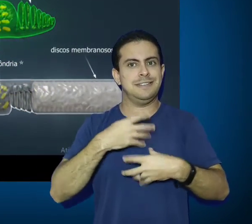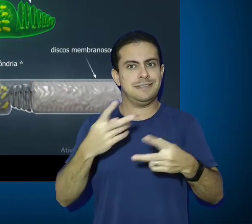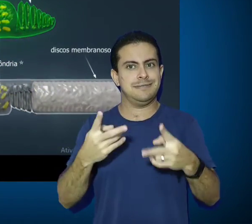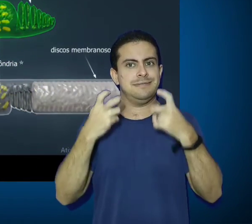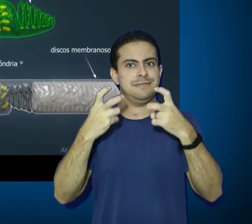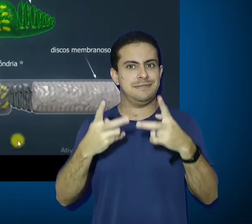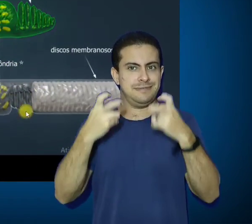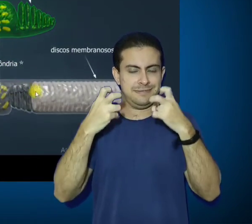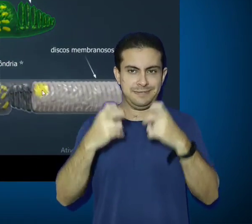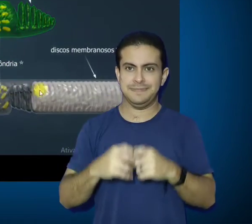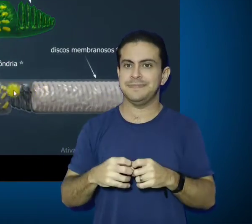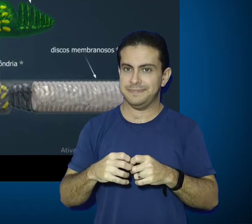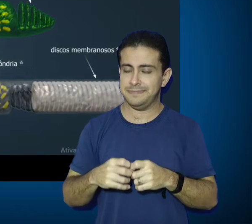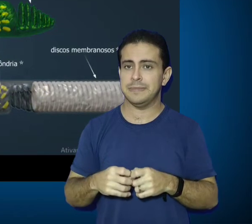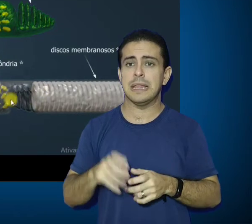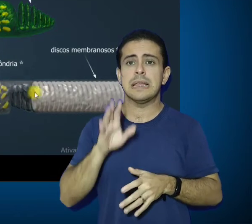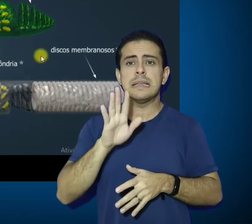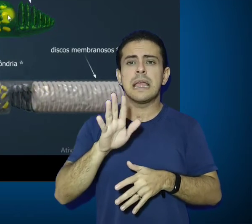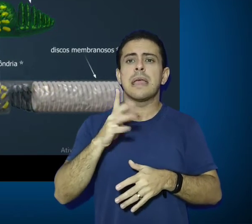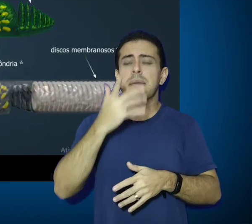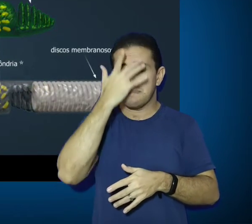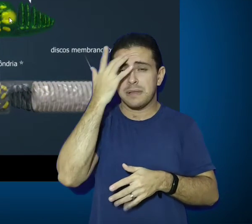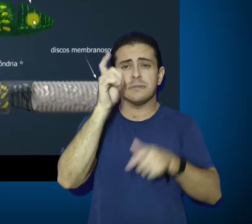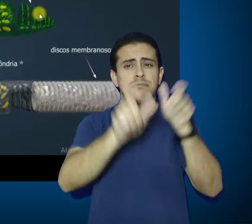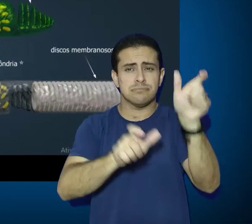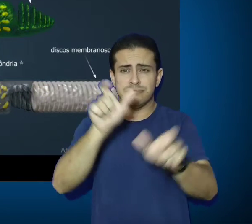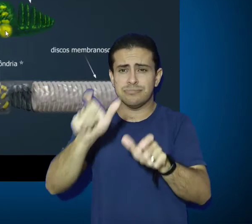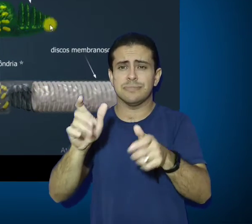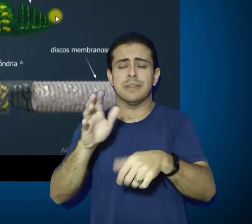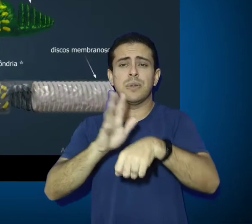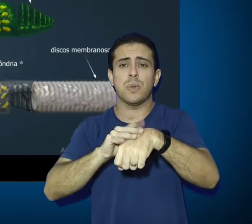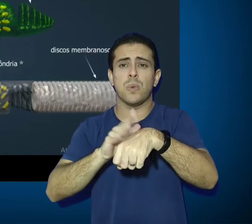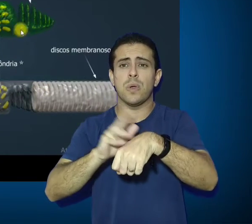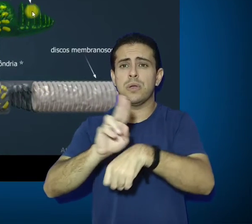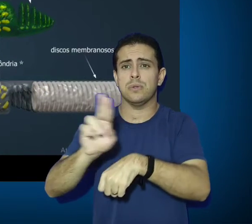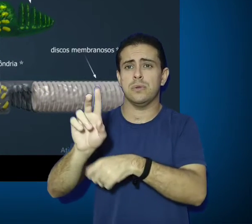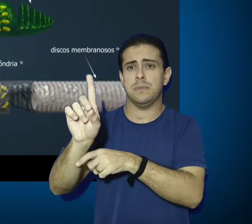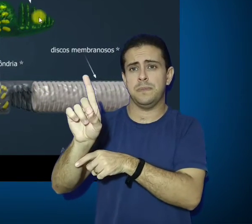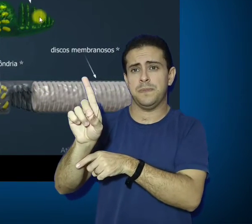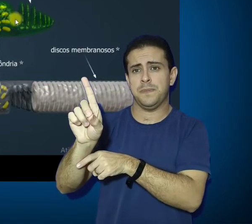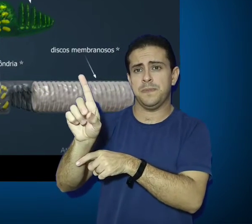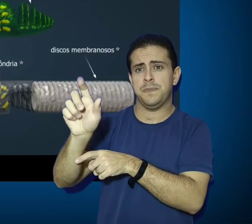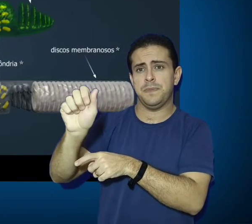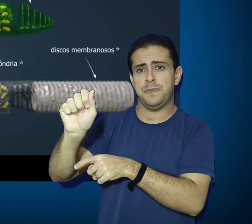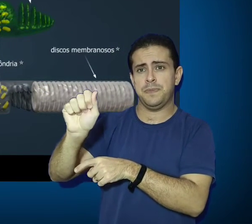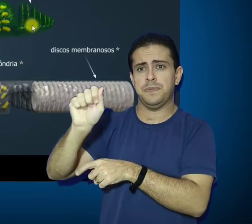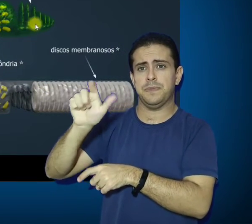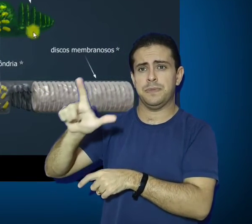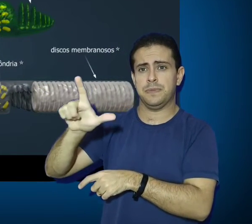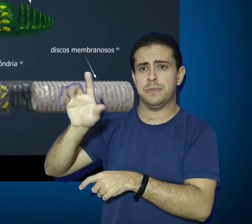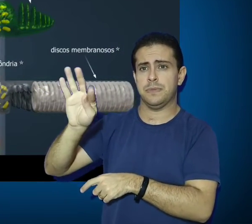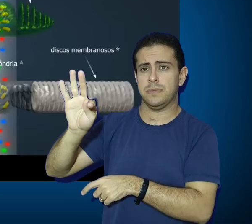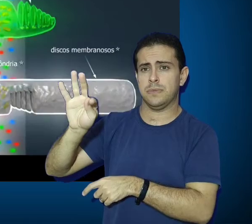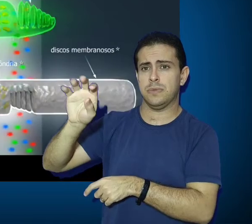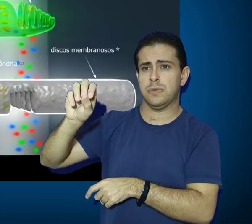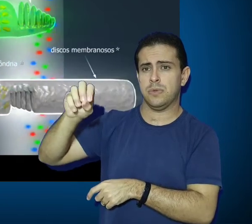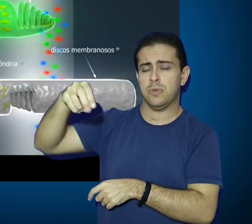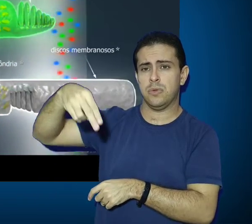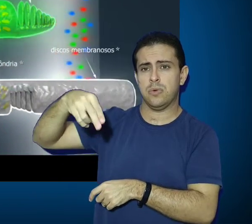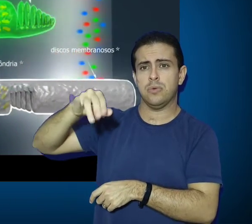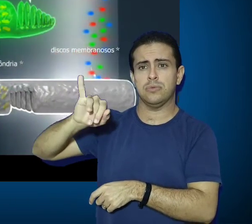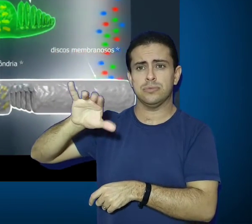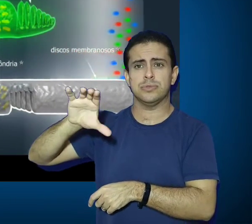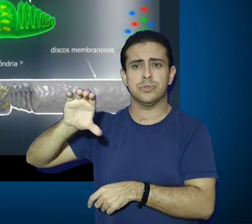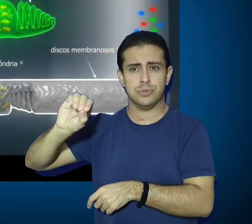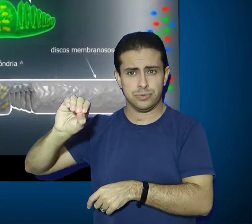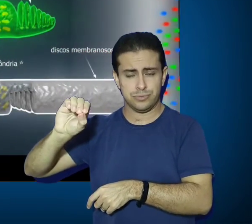bastonetes. Quem é daltônico tem sérios problemas nos cones. Então eles não conseguem perceber cores,